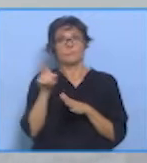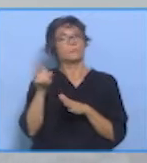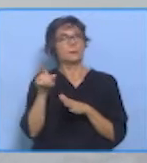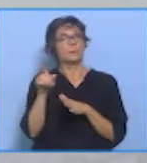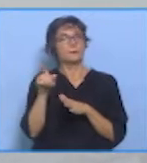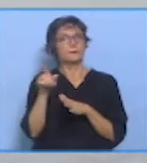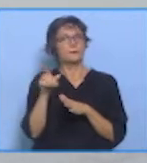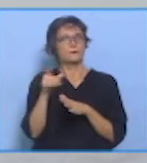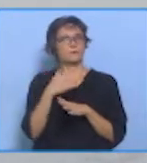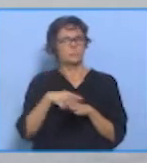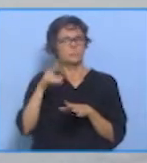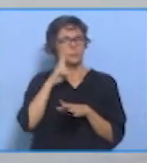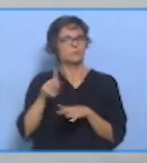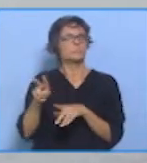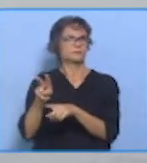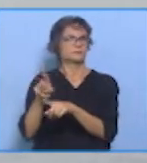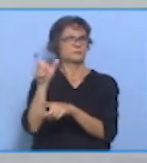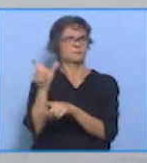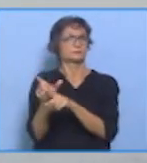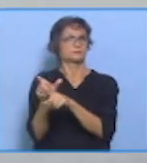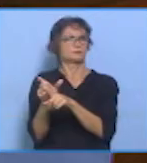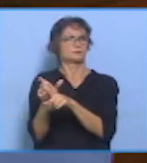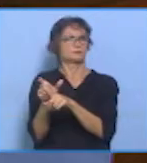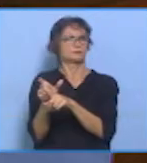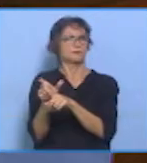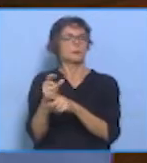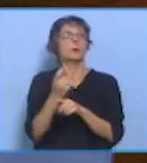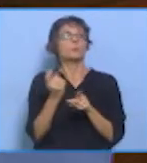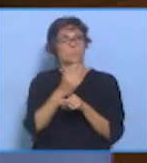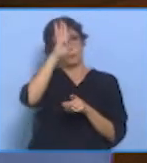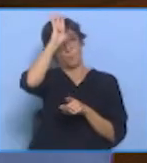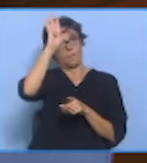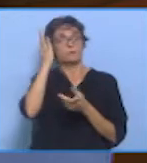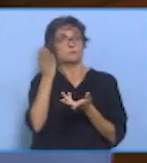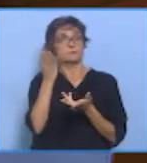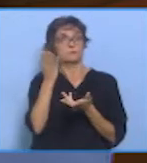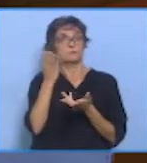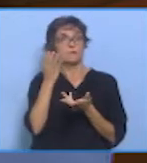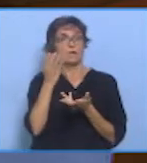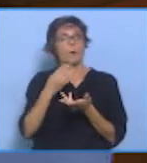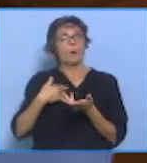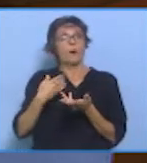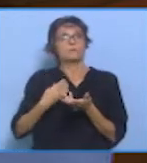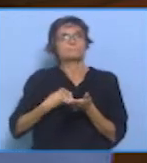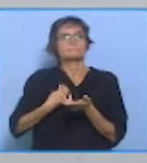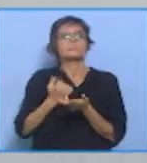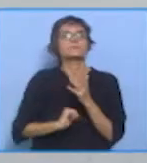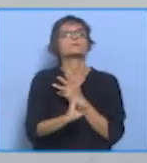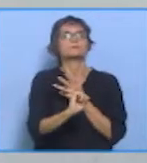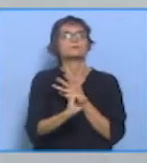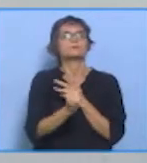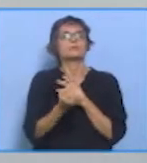está. Talvez porquê, ou certamente porquê. O Papa Bento XVI sempre teve a preocupação de fazer muito a relação, não